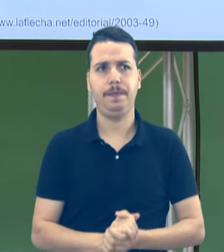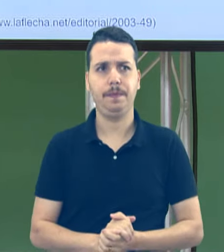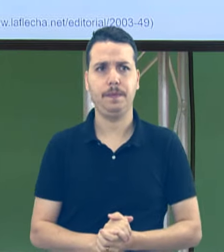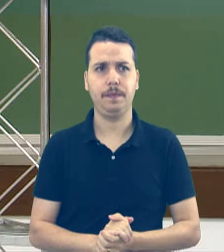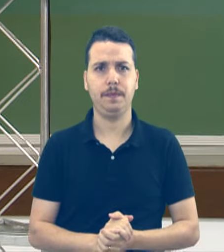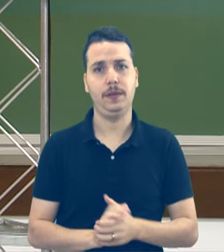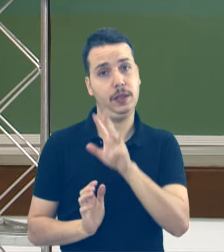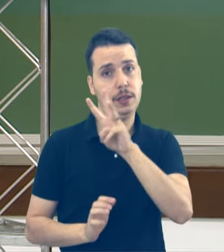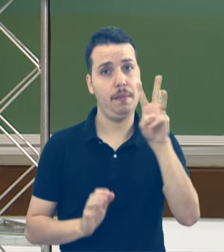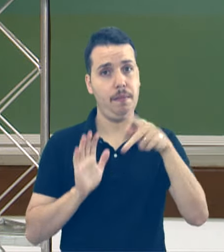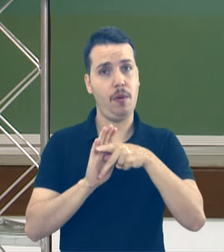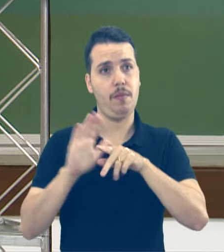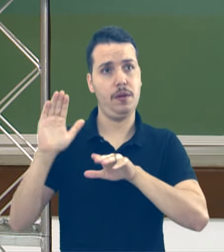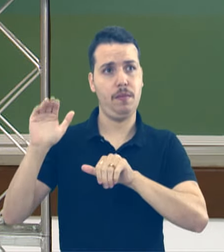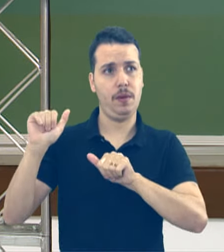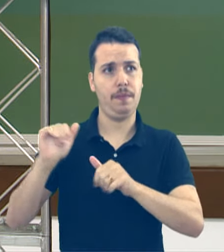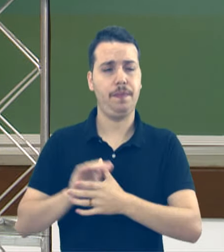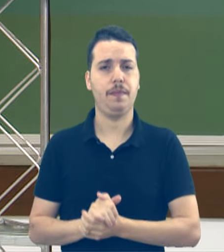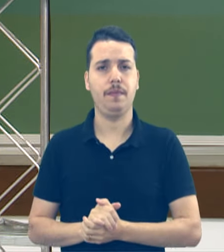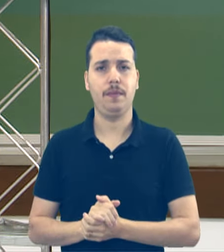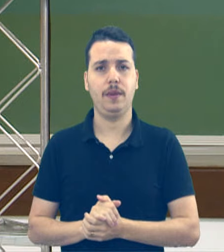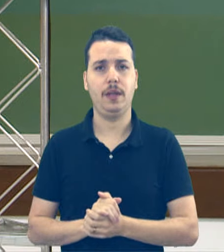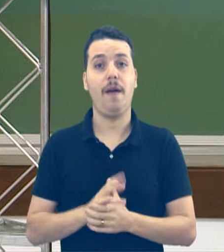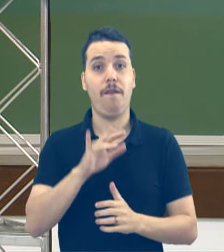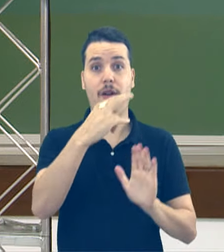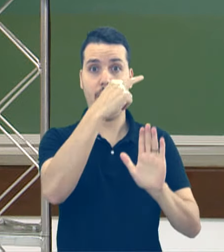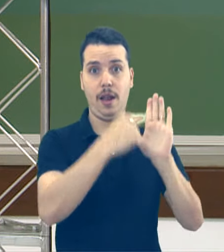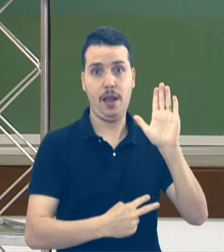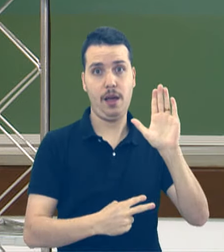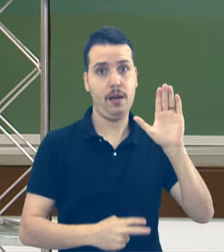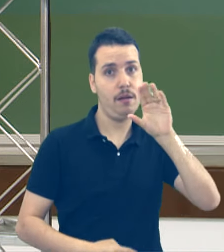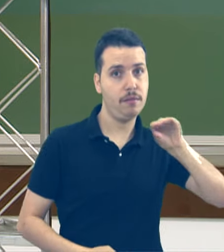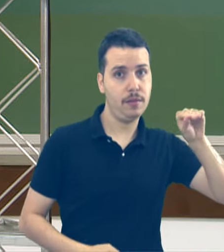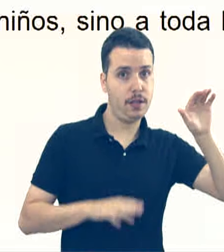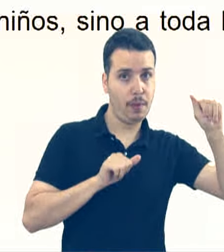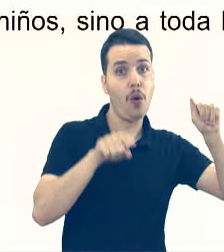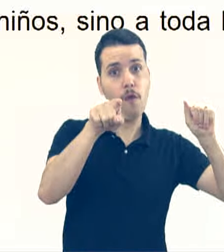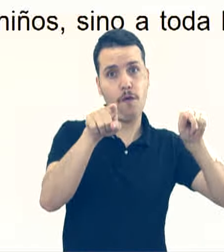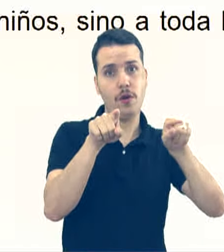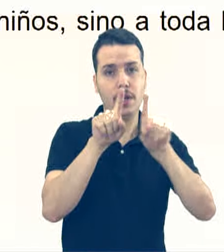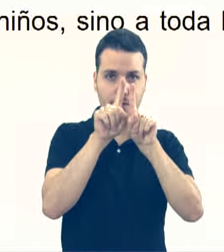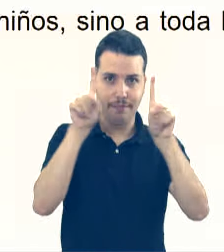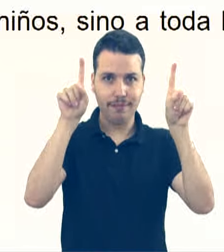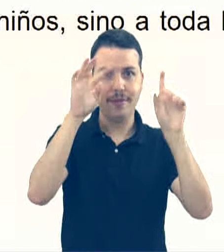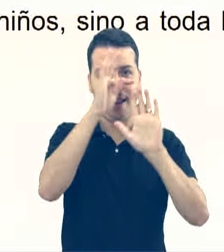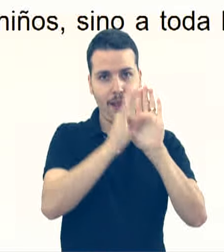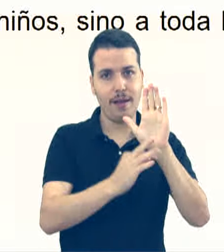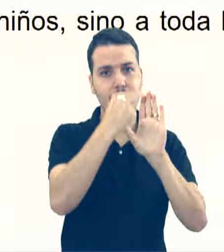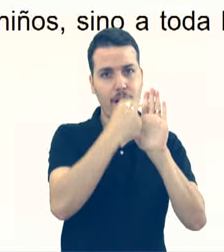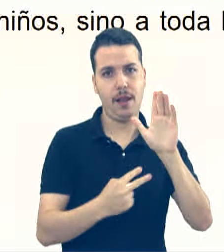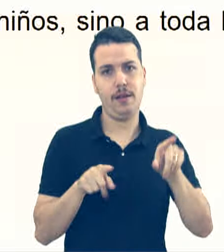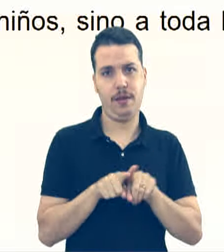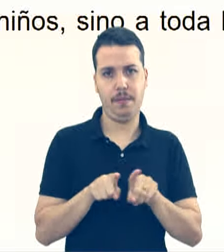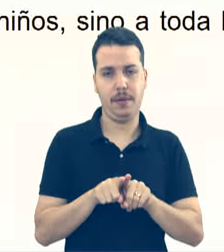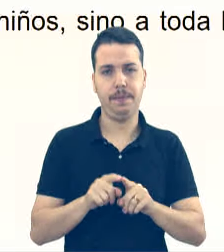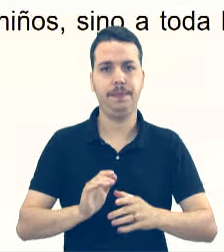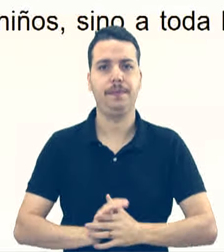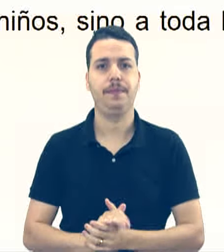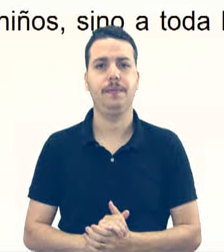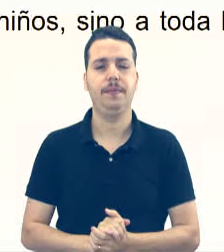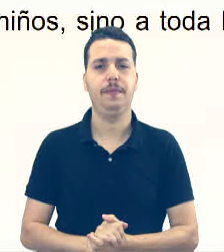site espanhol. Então, a ler, videojuegos, adicción o afición. Primero fue